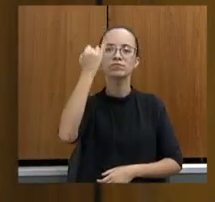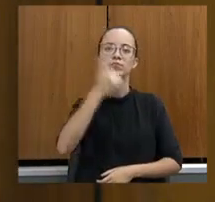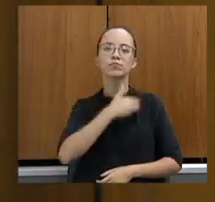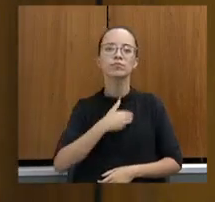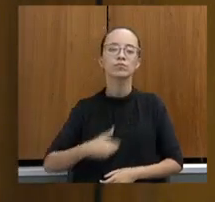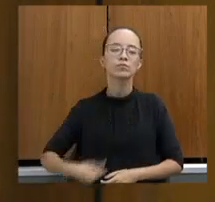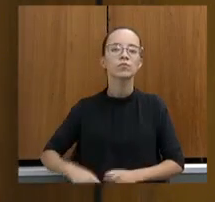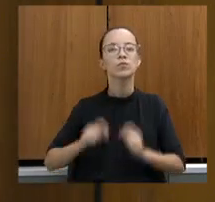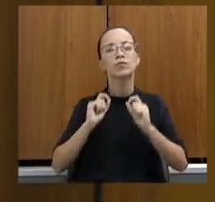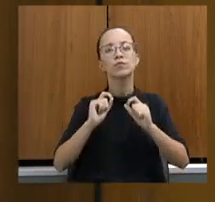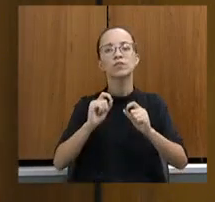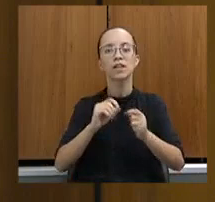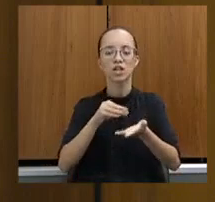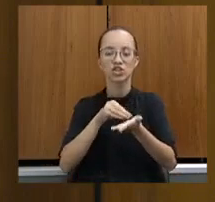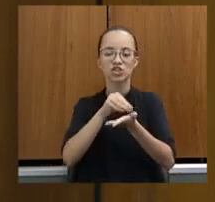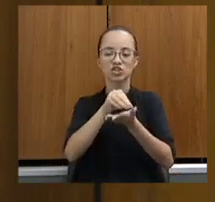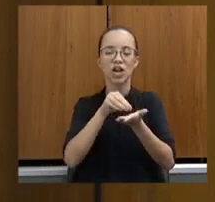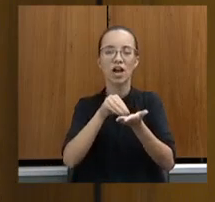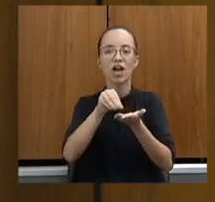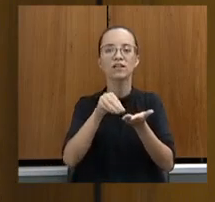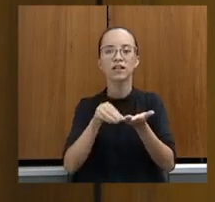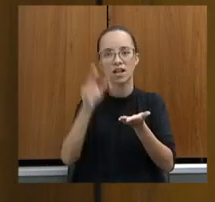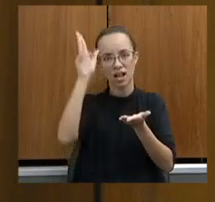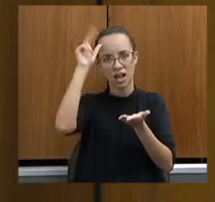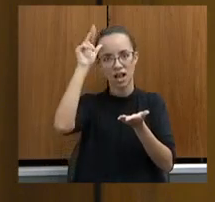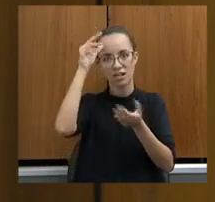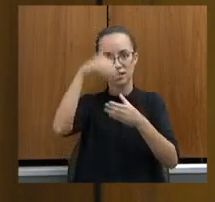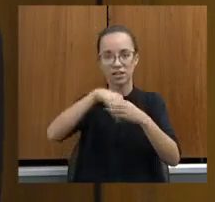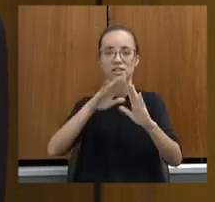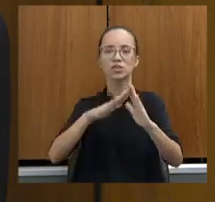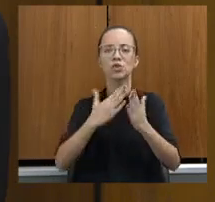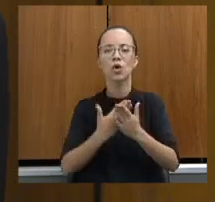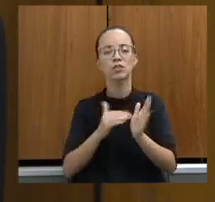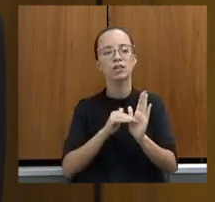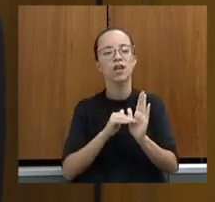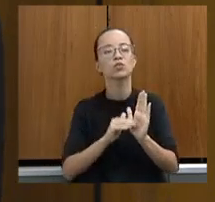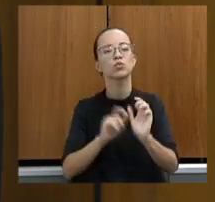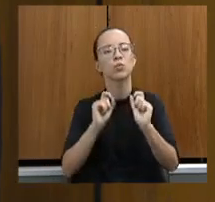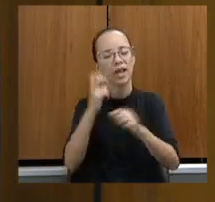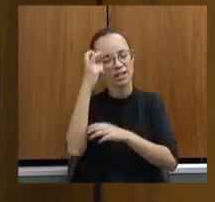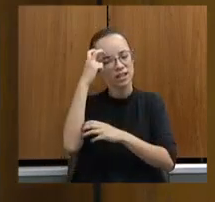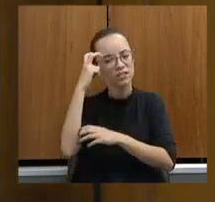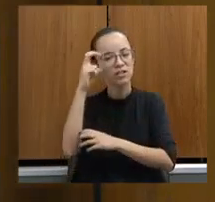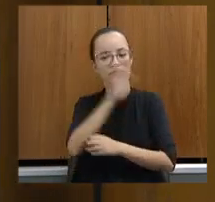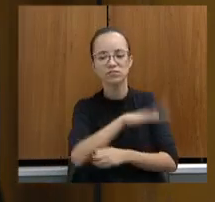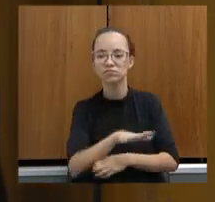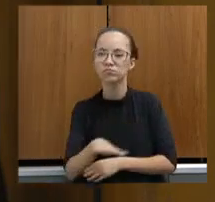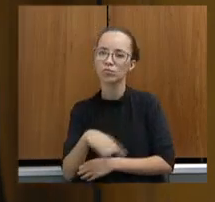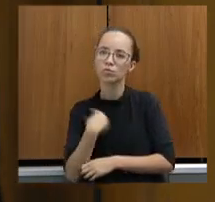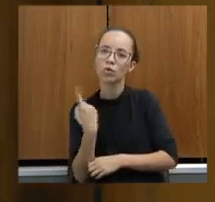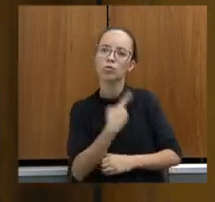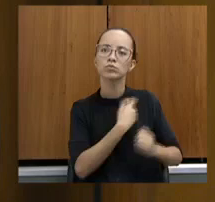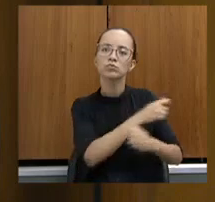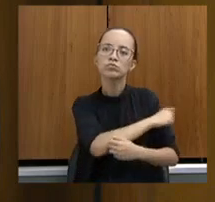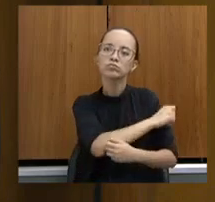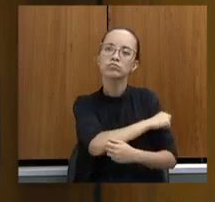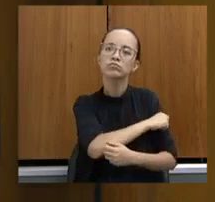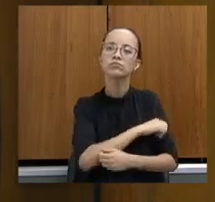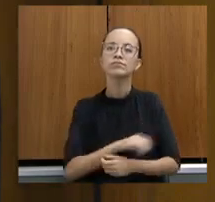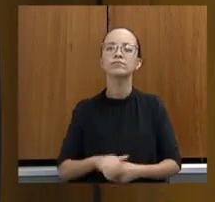investimento do xadrez da escola que ajuda a inteligência das crianças dos nossos estudantes